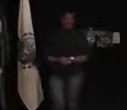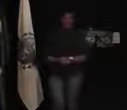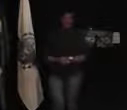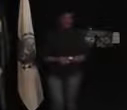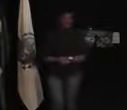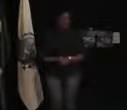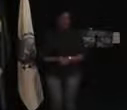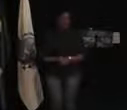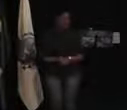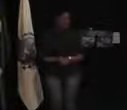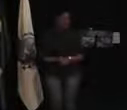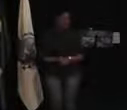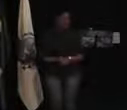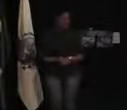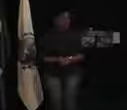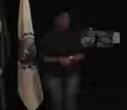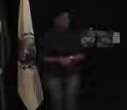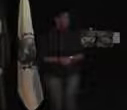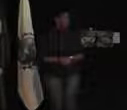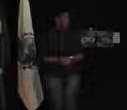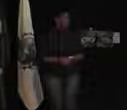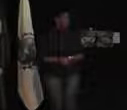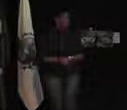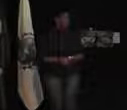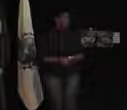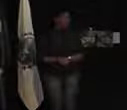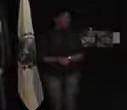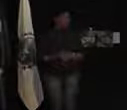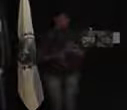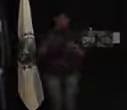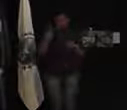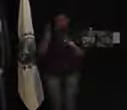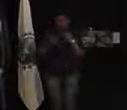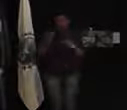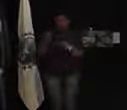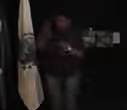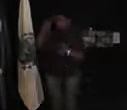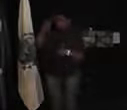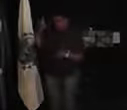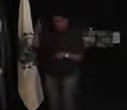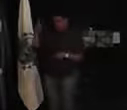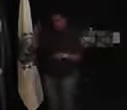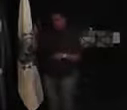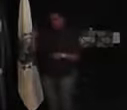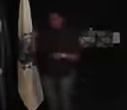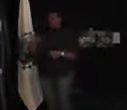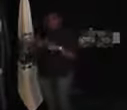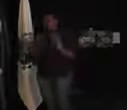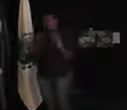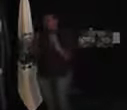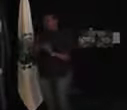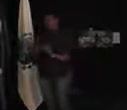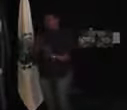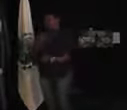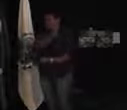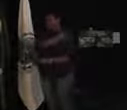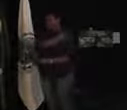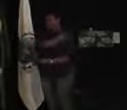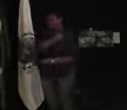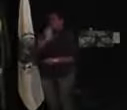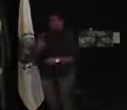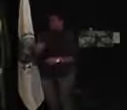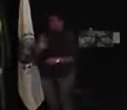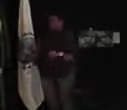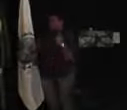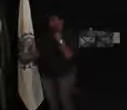horário. Então, gente, assim, e aqui eu falei de algumas dicas, né? Muitas dicas simples, algumas vocês vão encontrar em